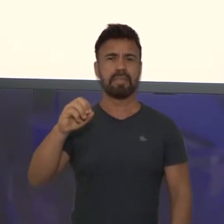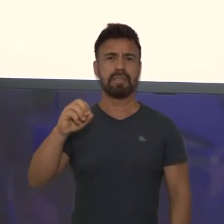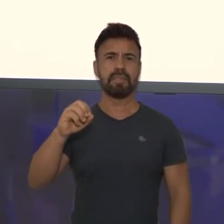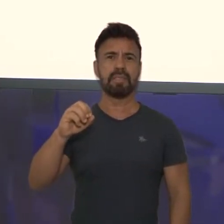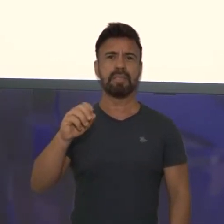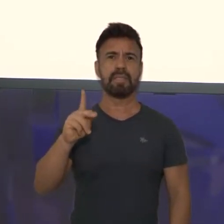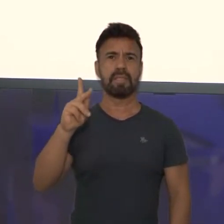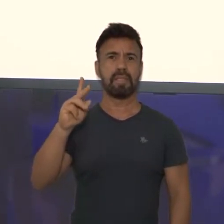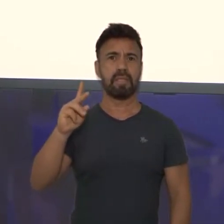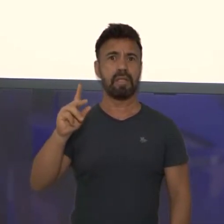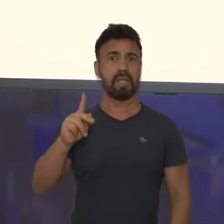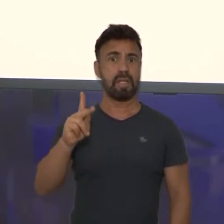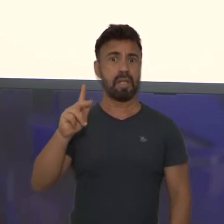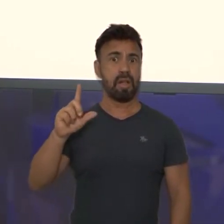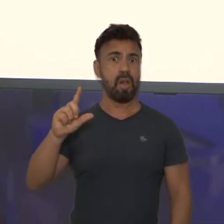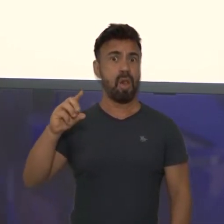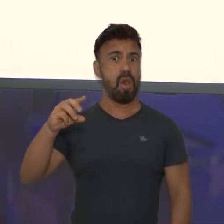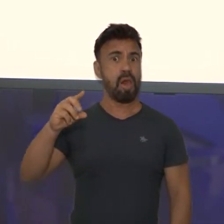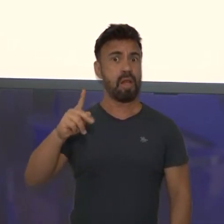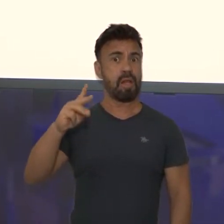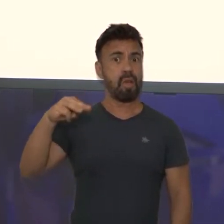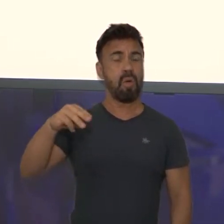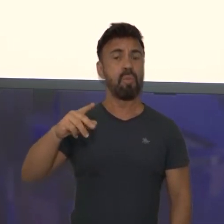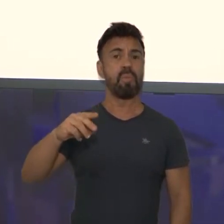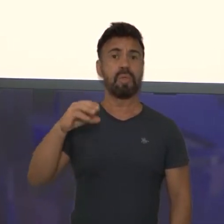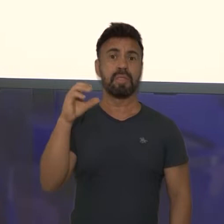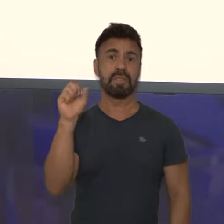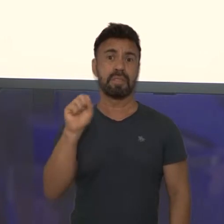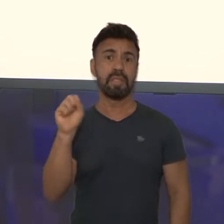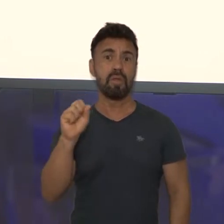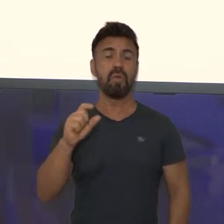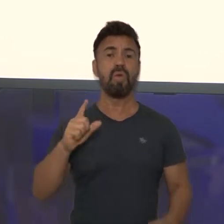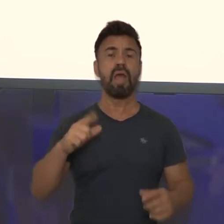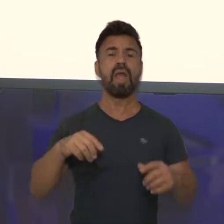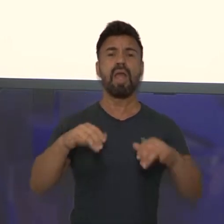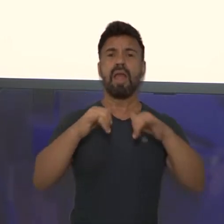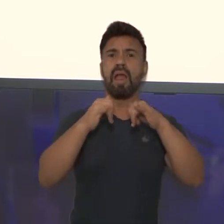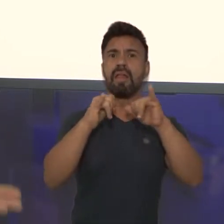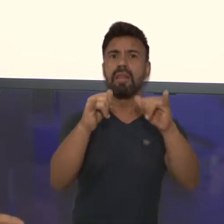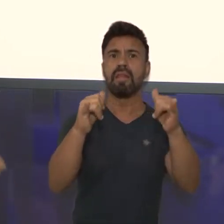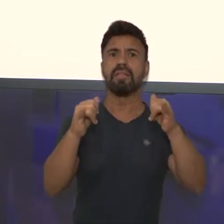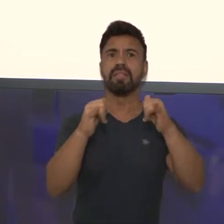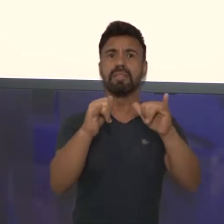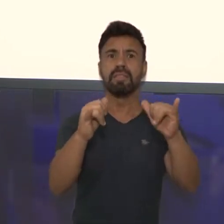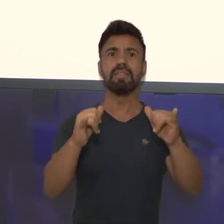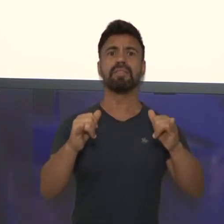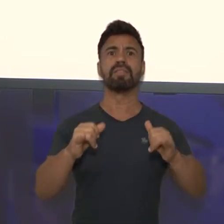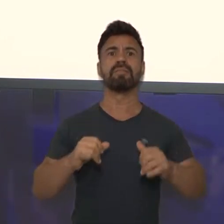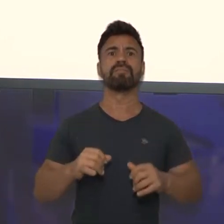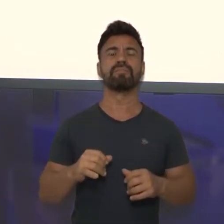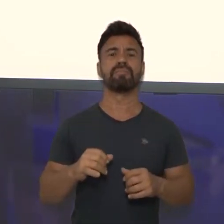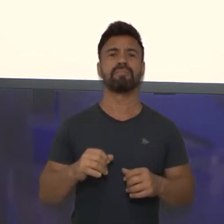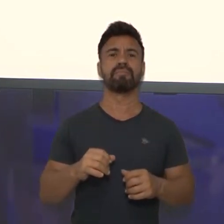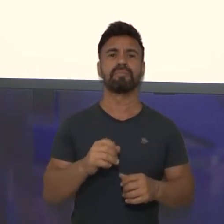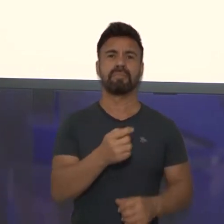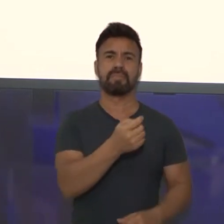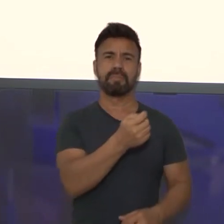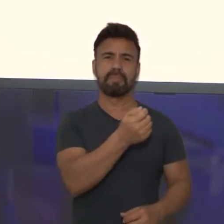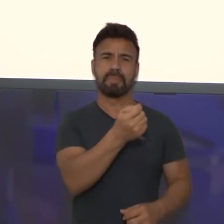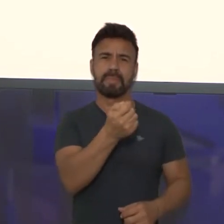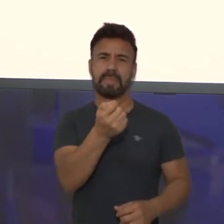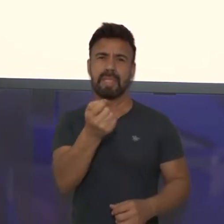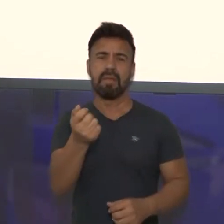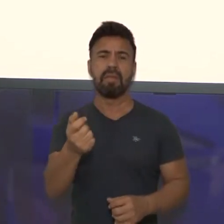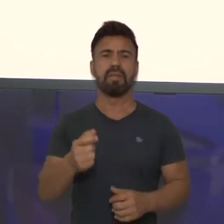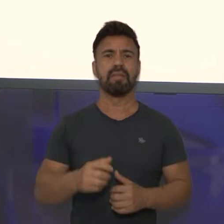segundo. Essas ondas são resultados da liberação de energia de fontes elétricas e magnéticas das partículas,